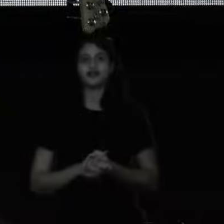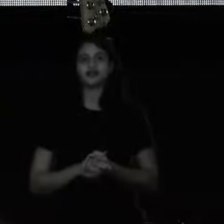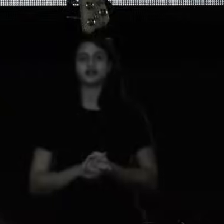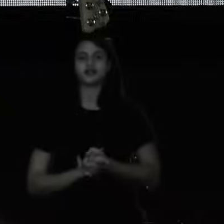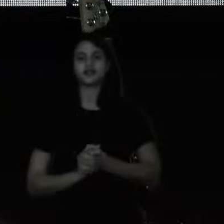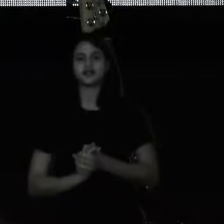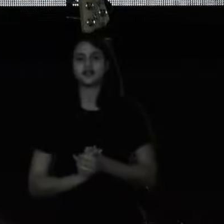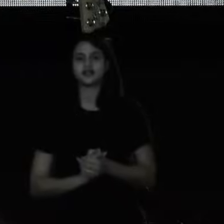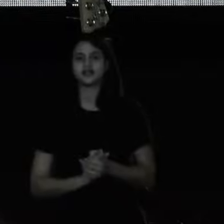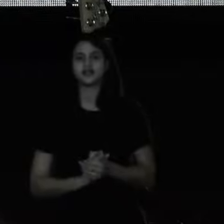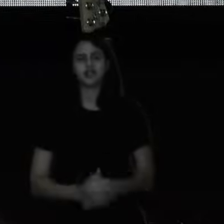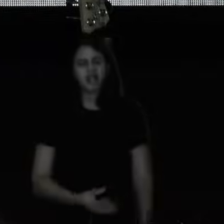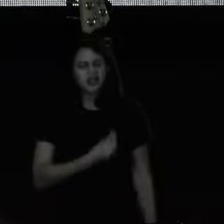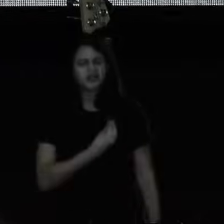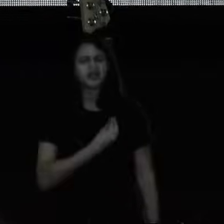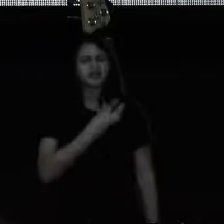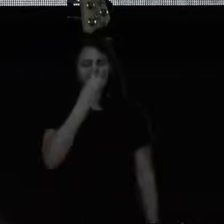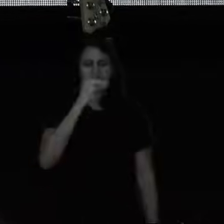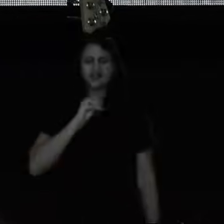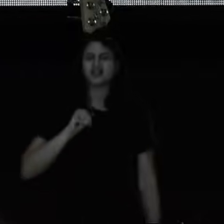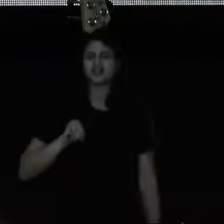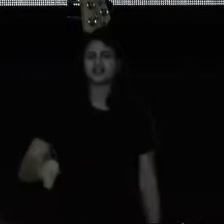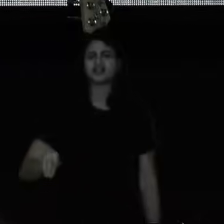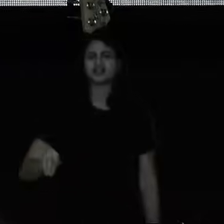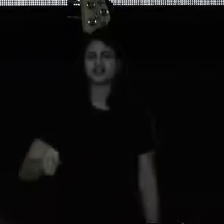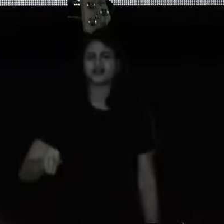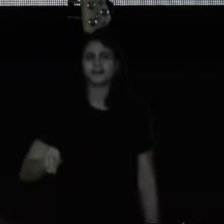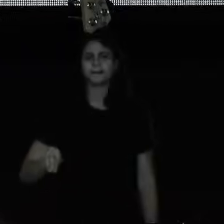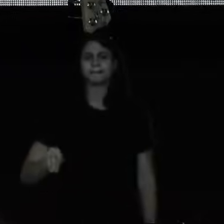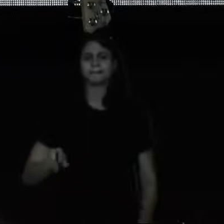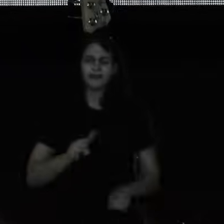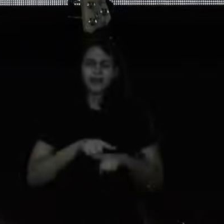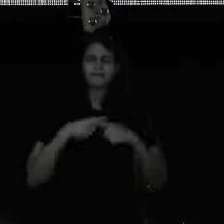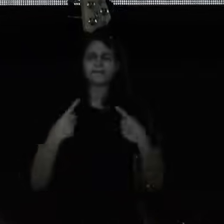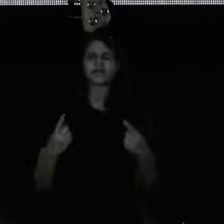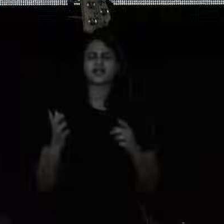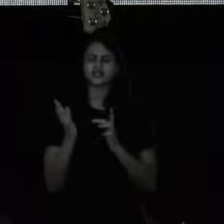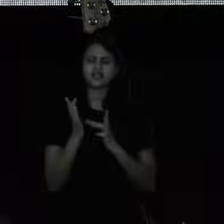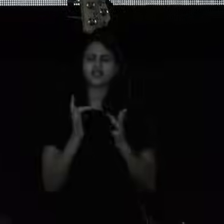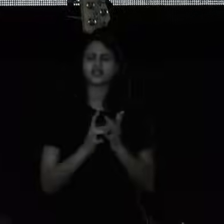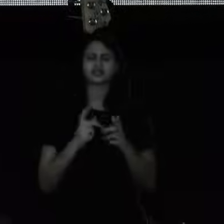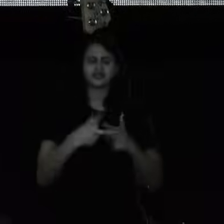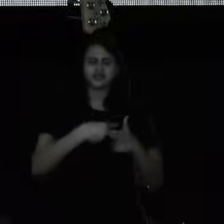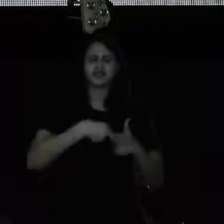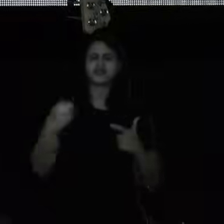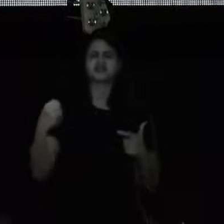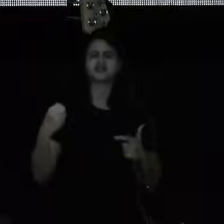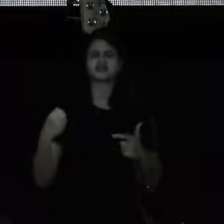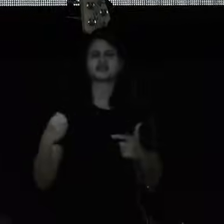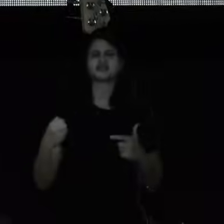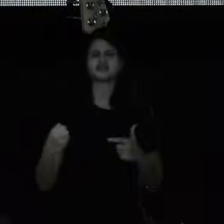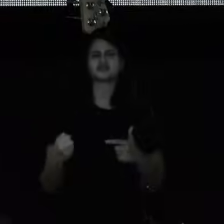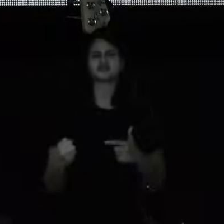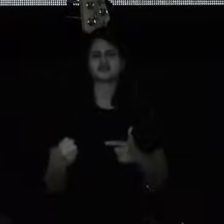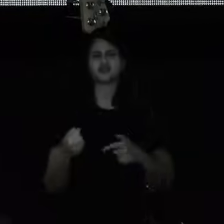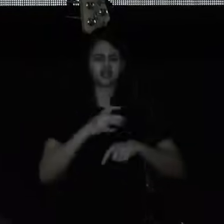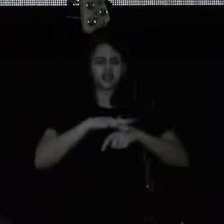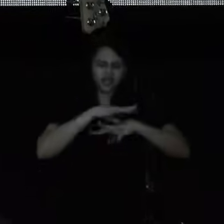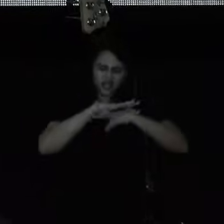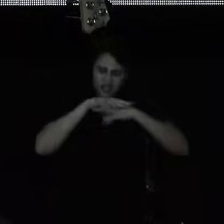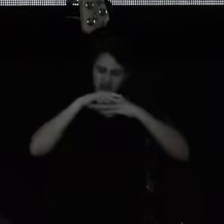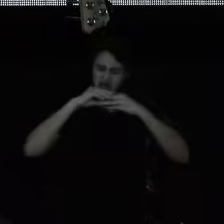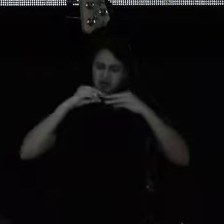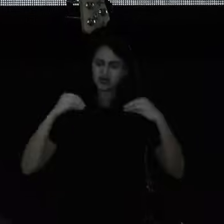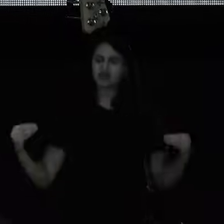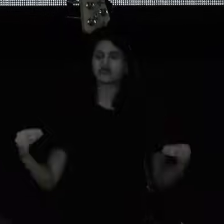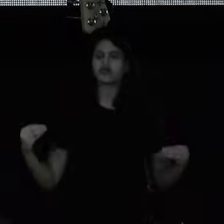essa rejeição, mas ele venceu. Aí é quando a gente obtém força, é quando a gente é curado por intermédio daquilo que ele